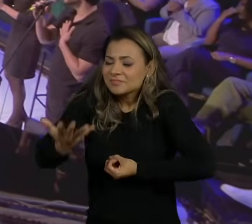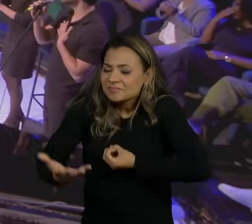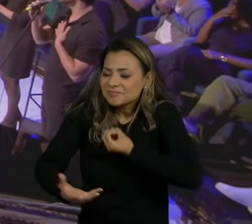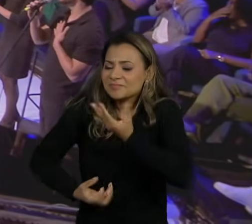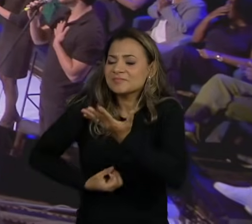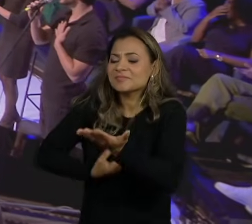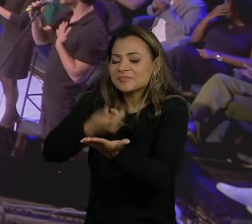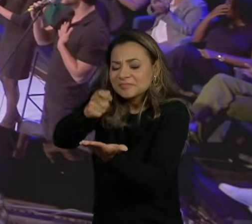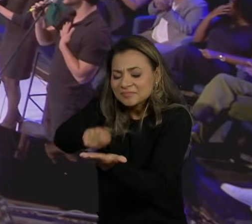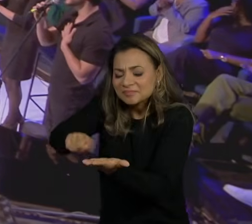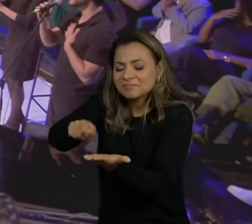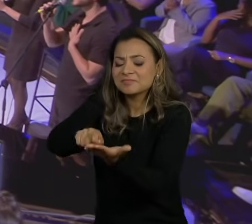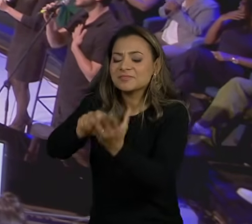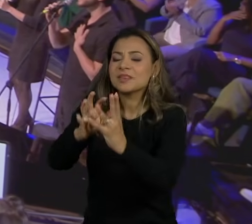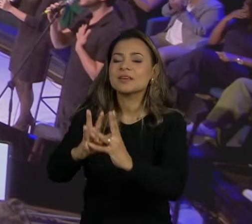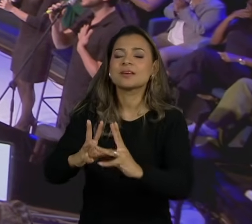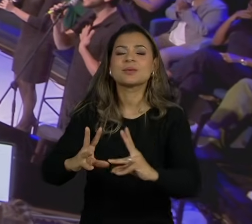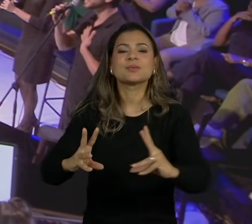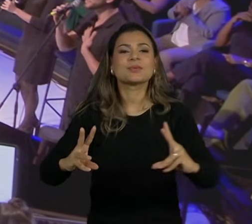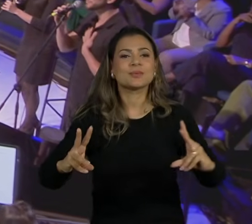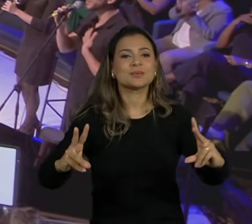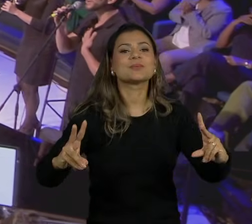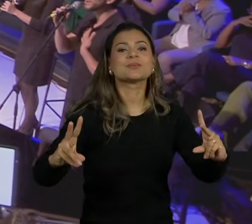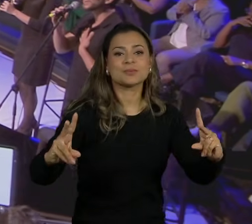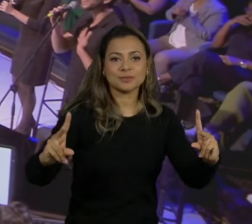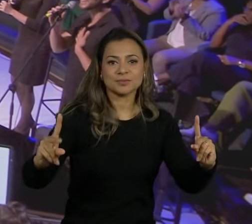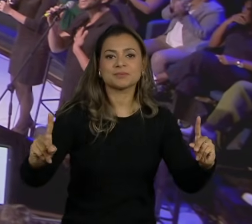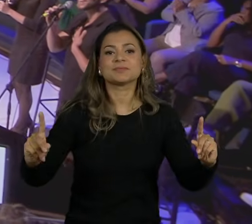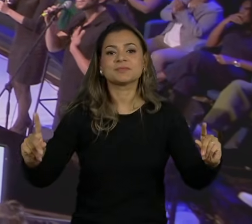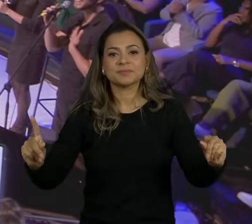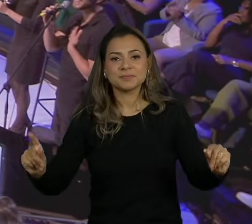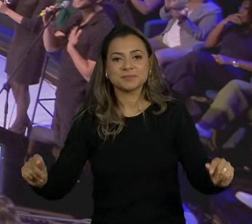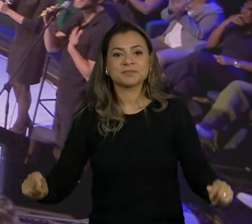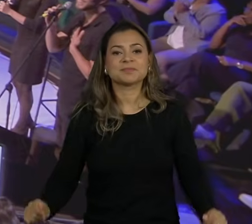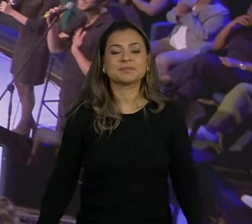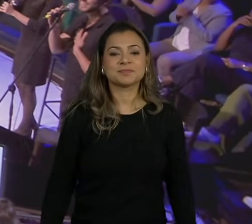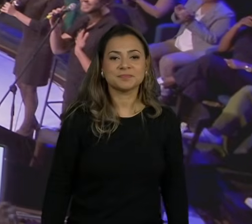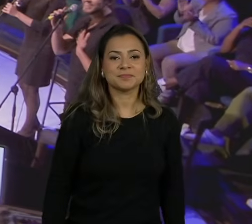cantando eu mando a tristeza embora,